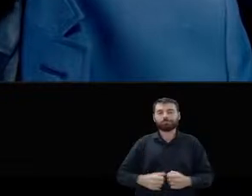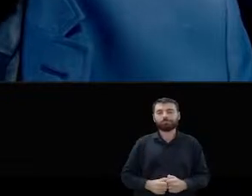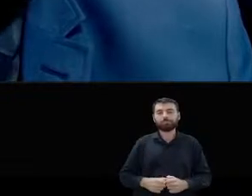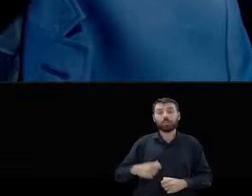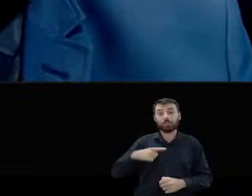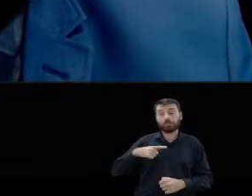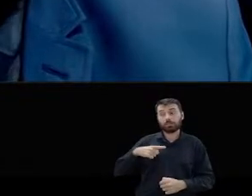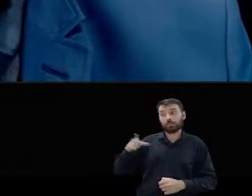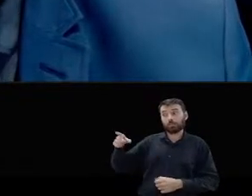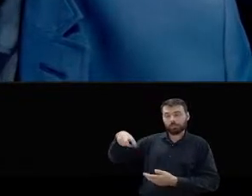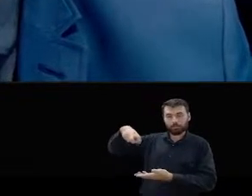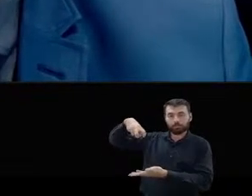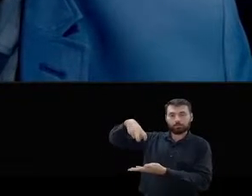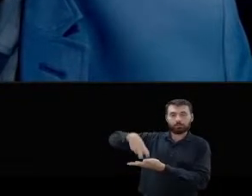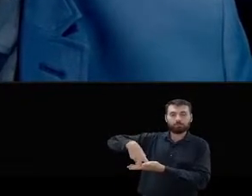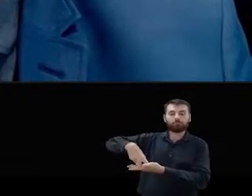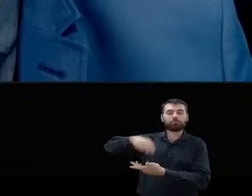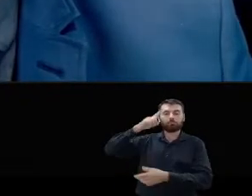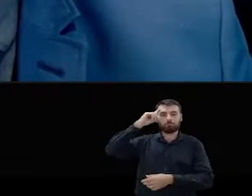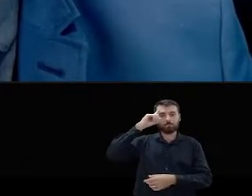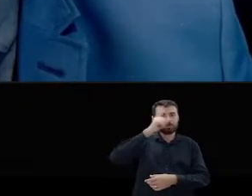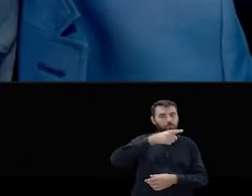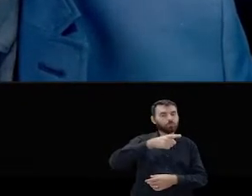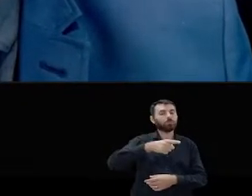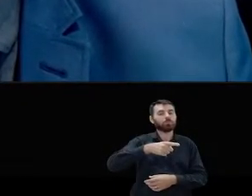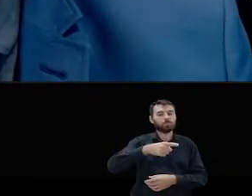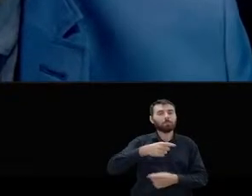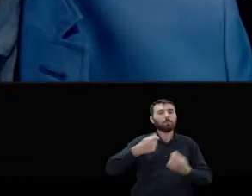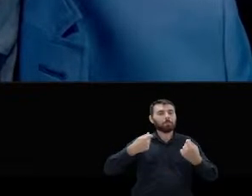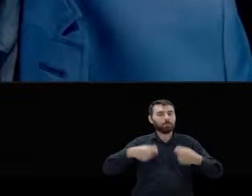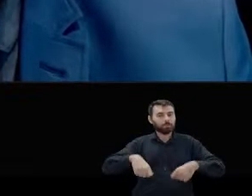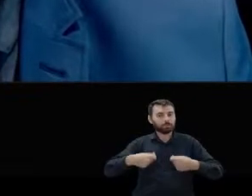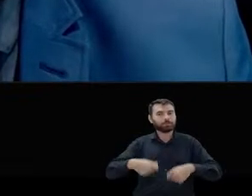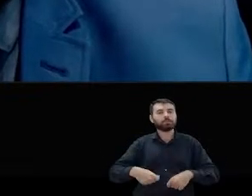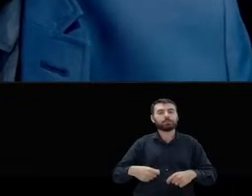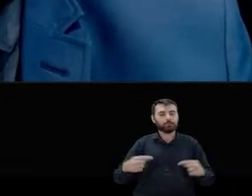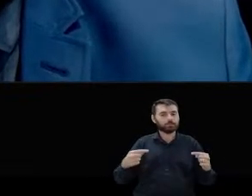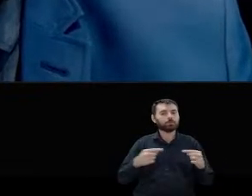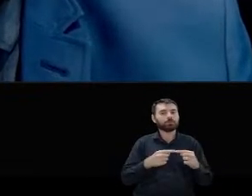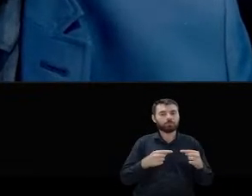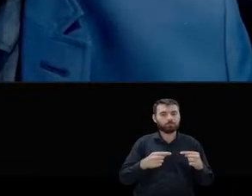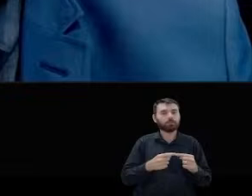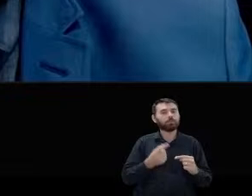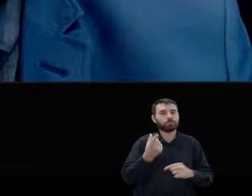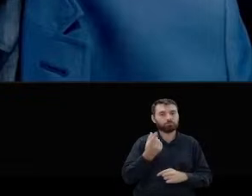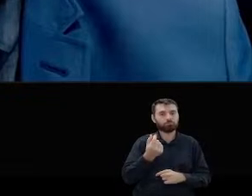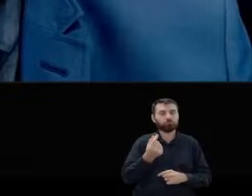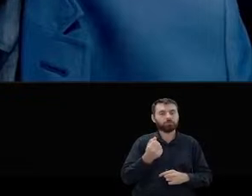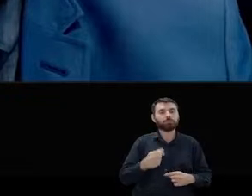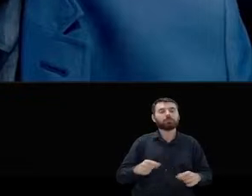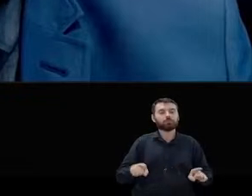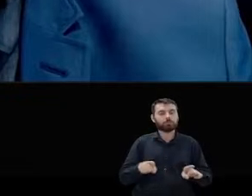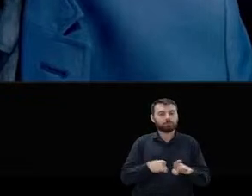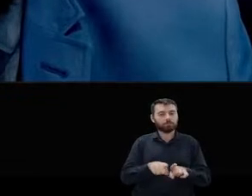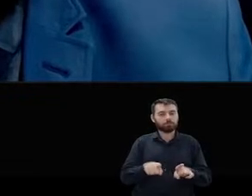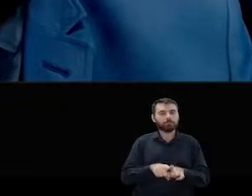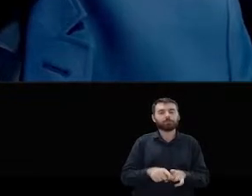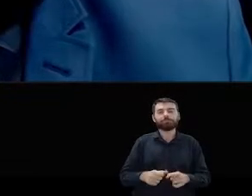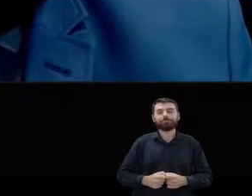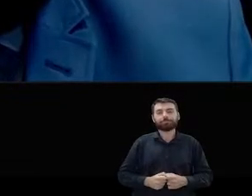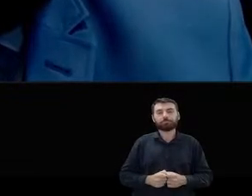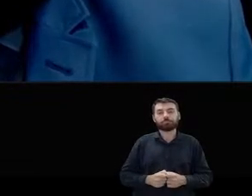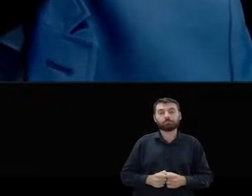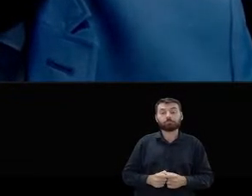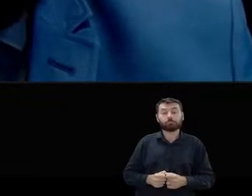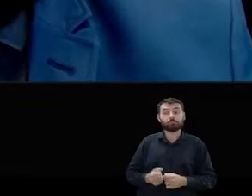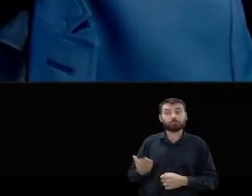título executivo, tem um comando expresso que diz que tem que ser refletidas as verbas. Então, em que pese o perito, ele venha dizer